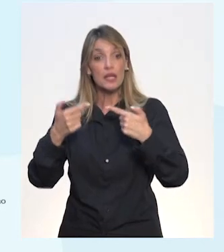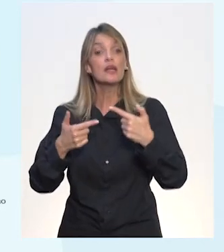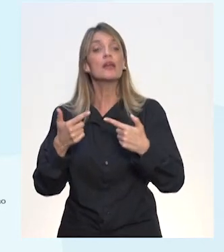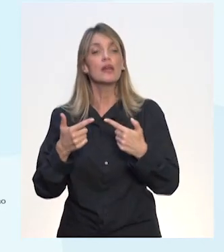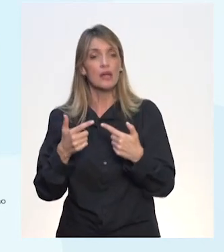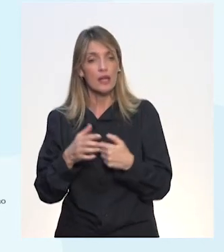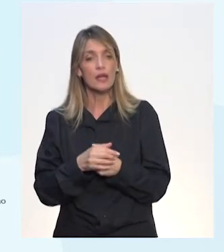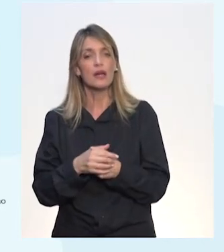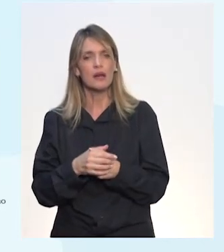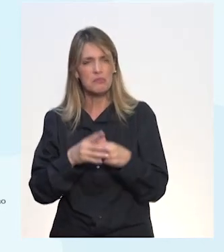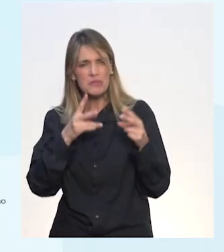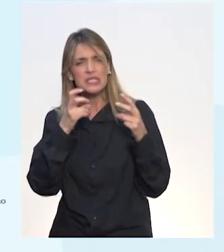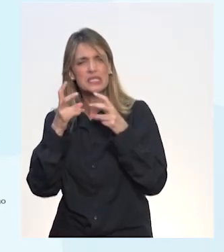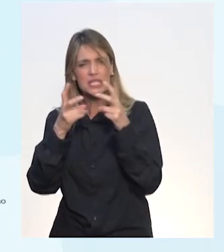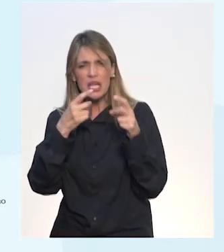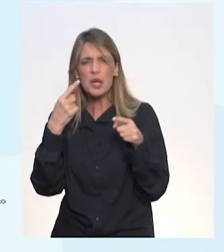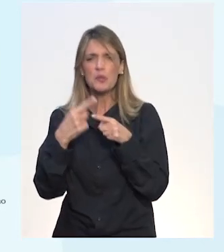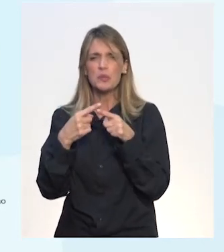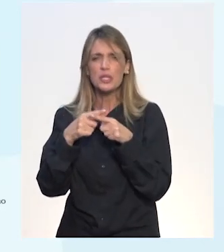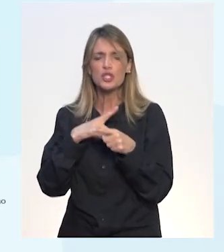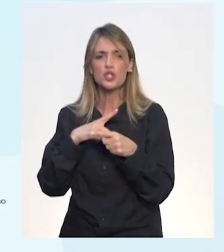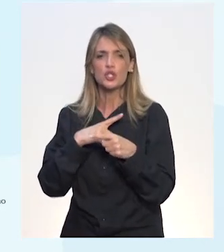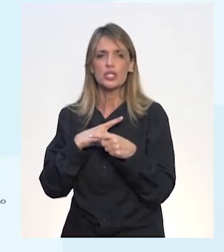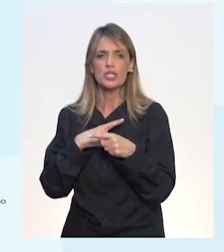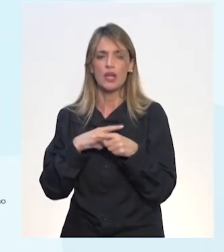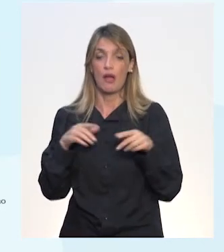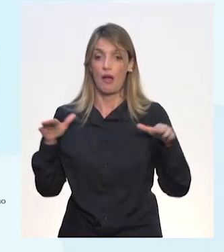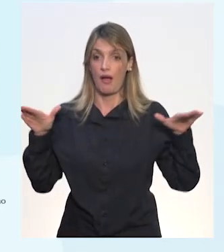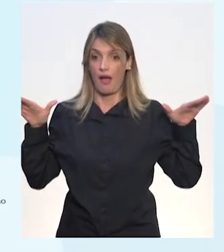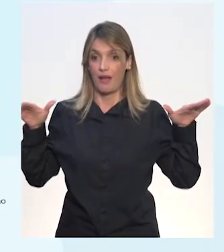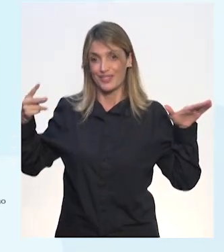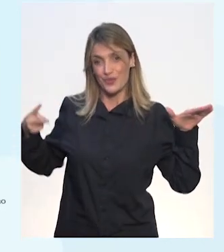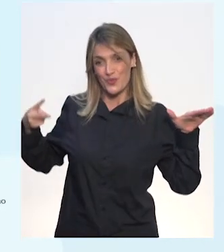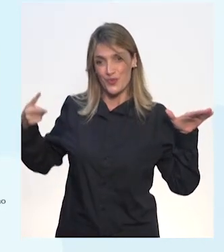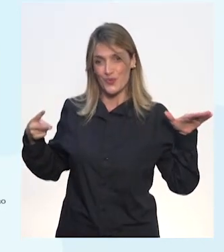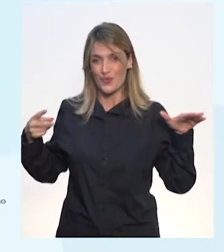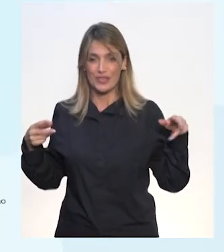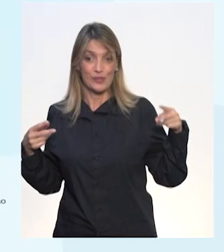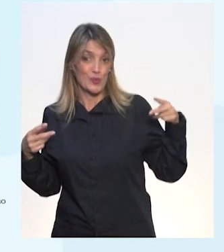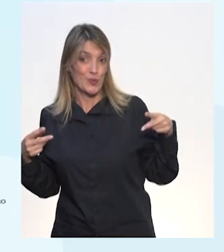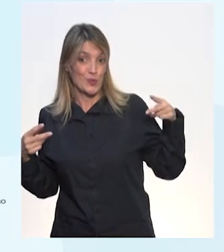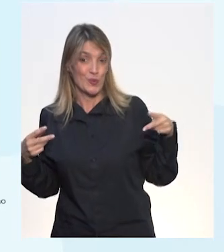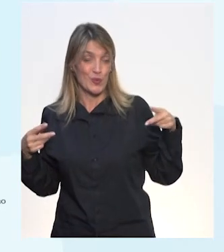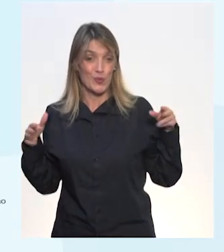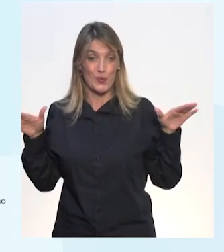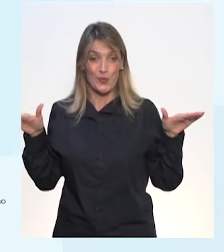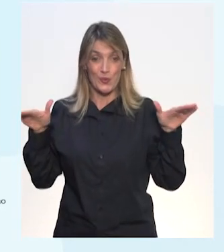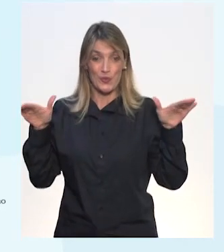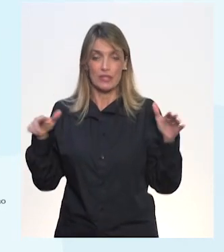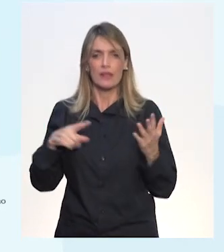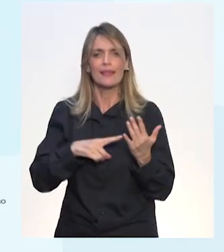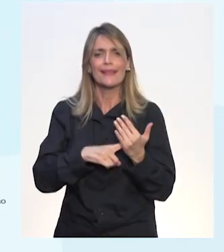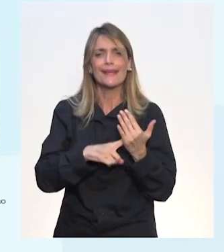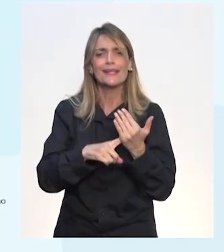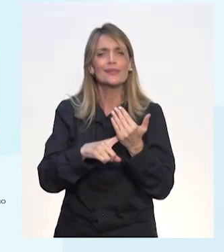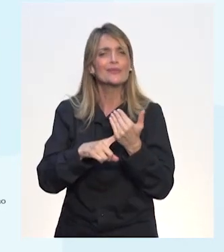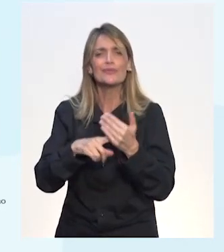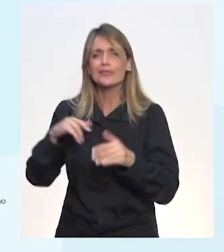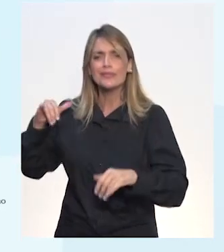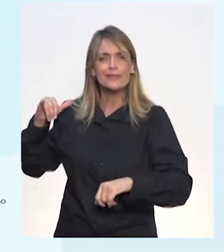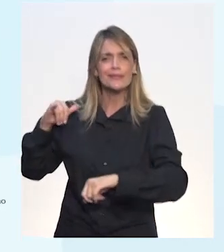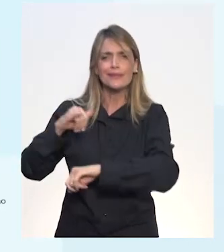facilmente reconhecível, porque ele tinha duas asas, né? Os componentes tecnológicos dessa